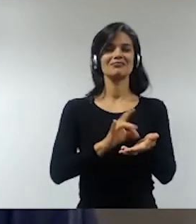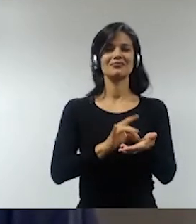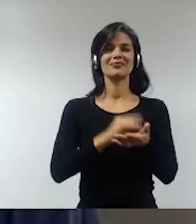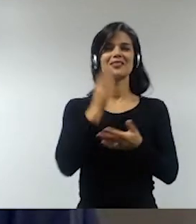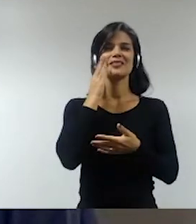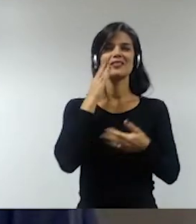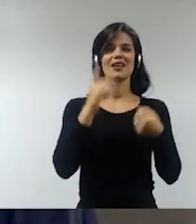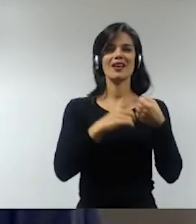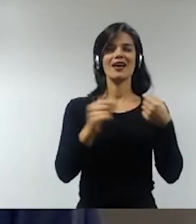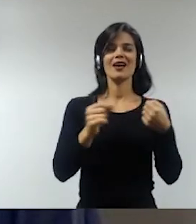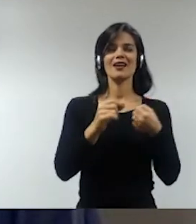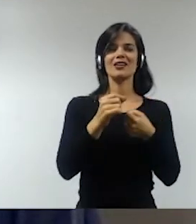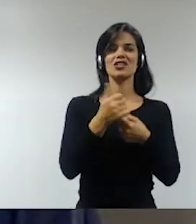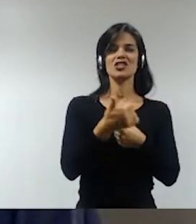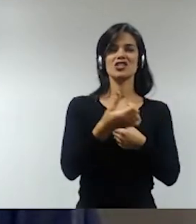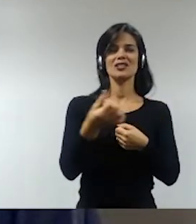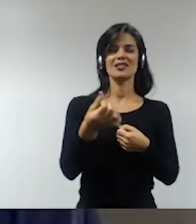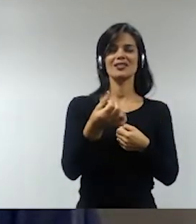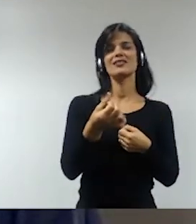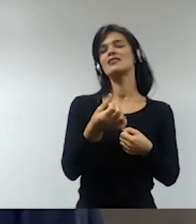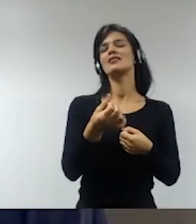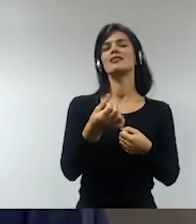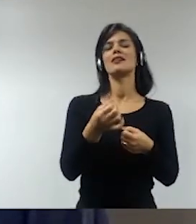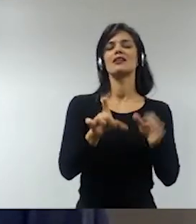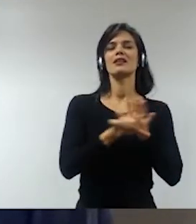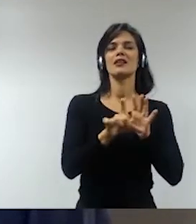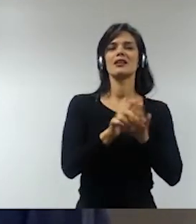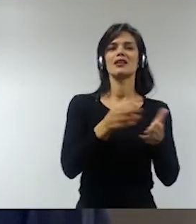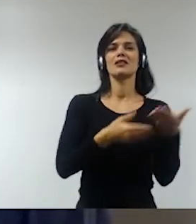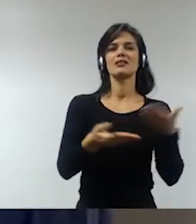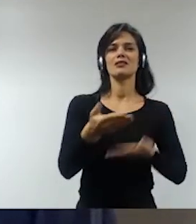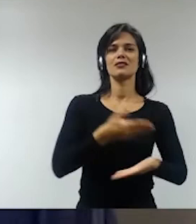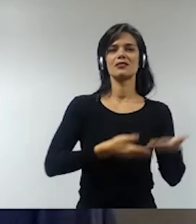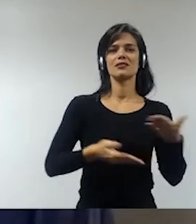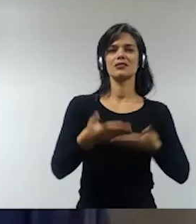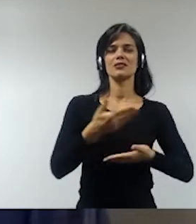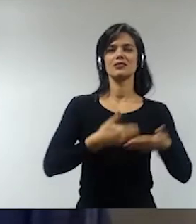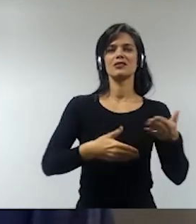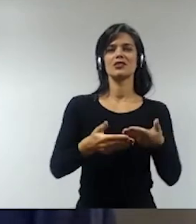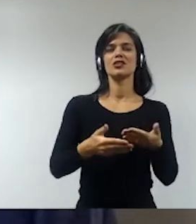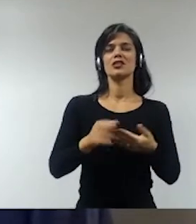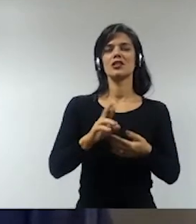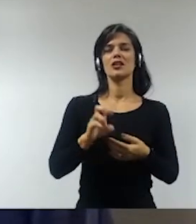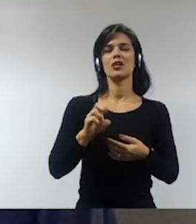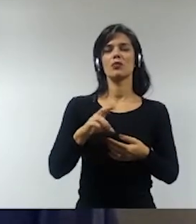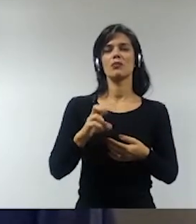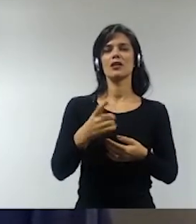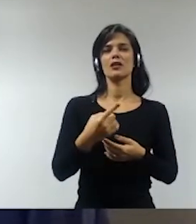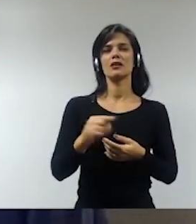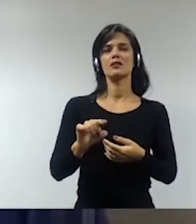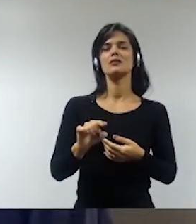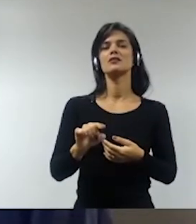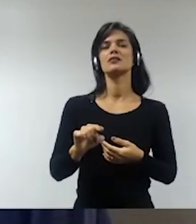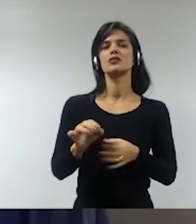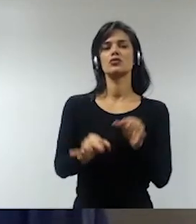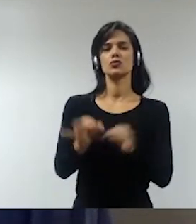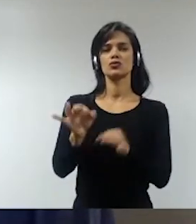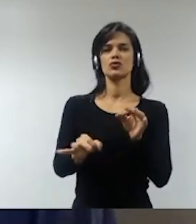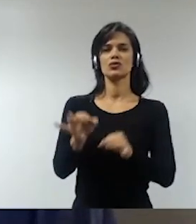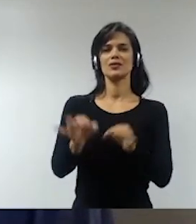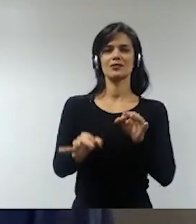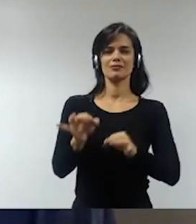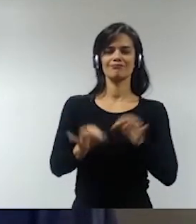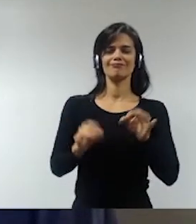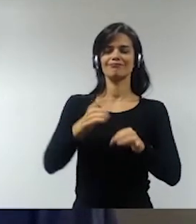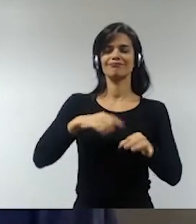artigo 16 da lei de mediação com os prazos da recuperação judicial gera alguma inquietação, né? Pelo